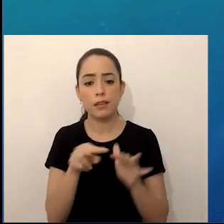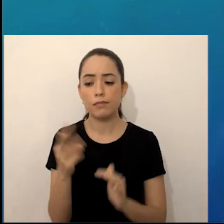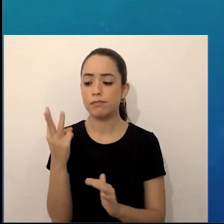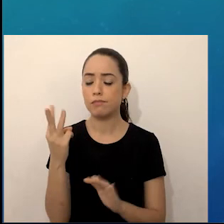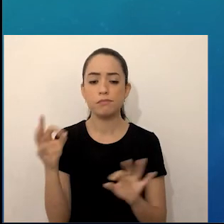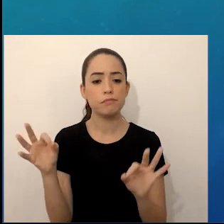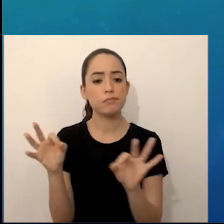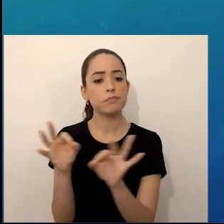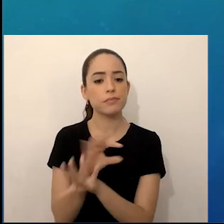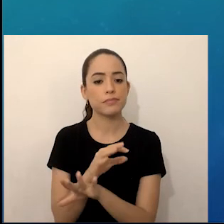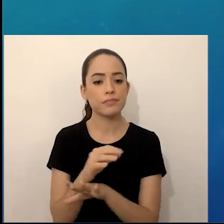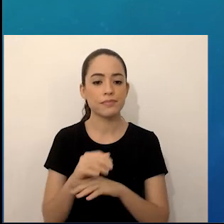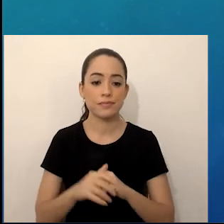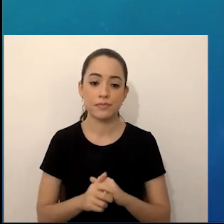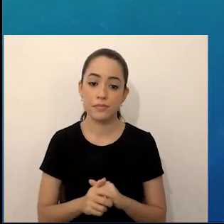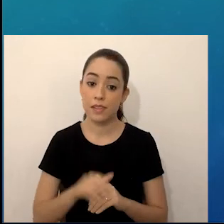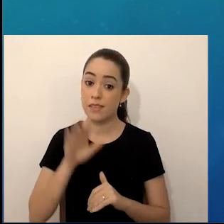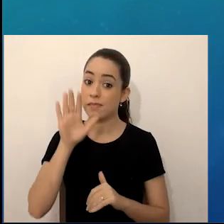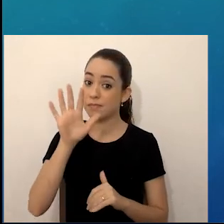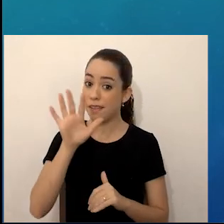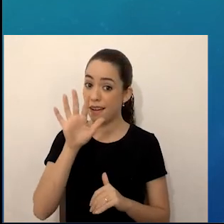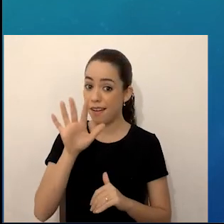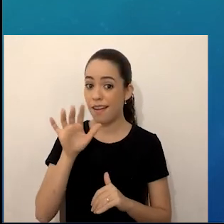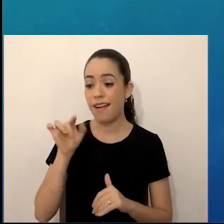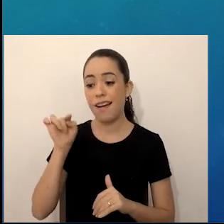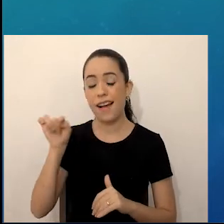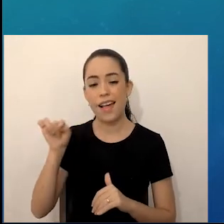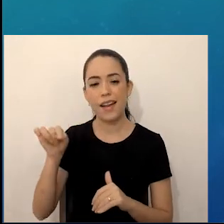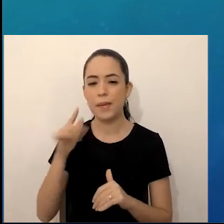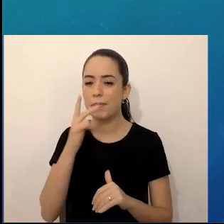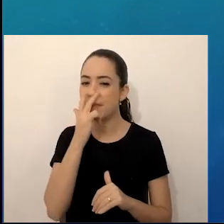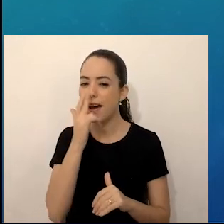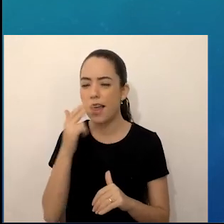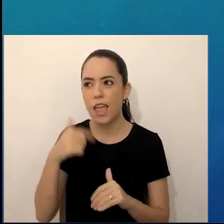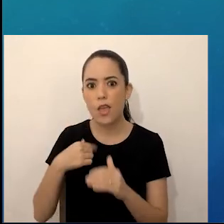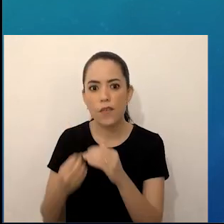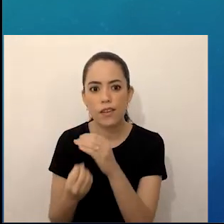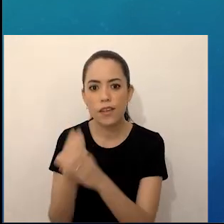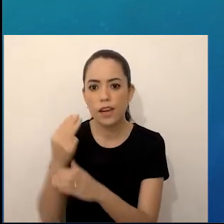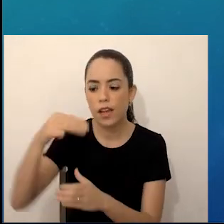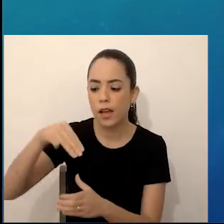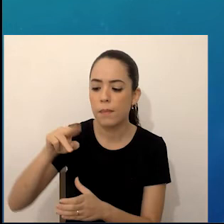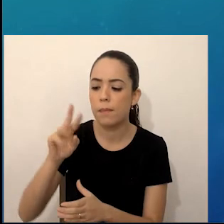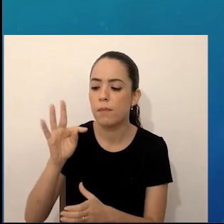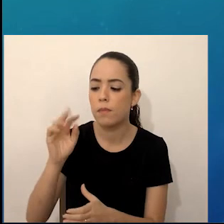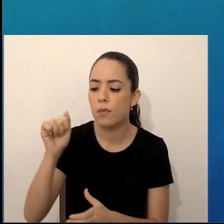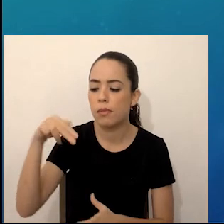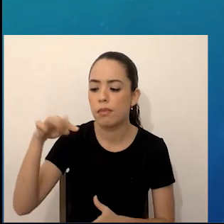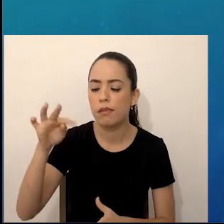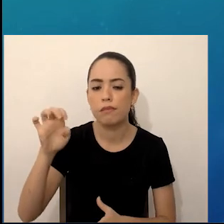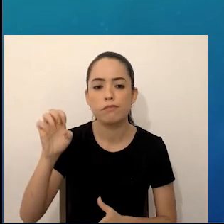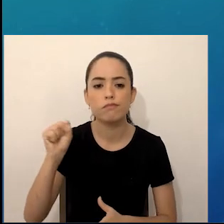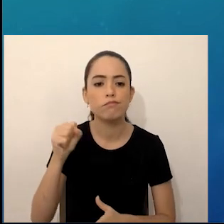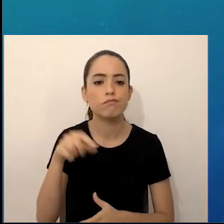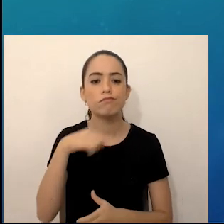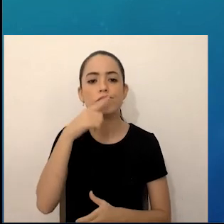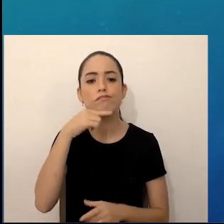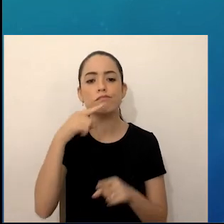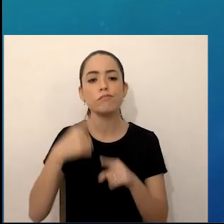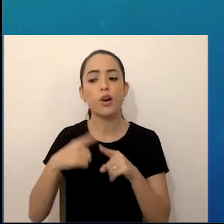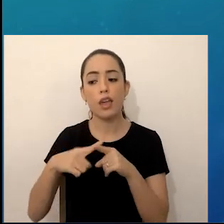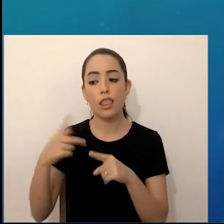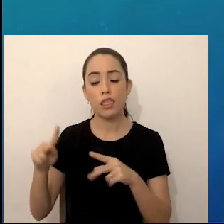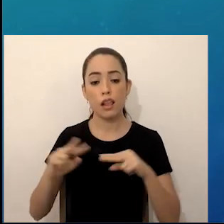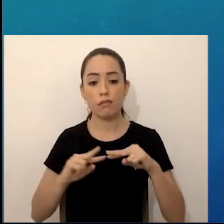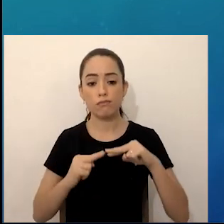semanas. Contudo, não temos como produzir mutantes, pois conhece-se pouco da sua